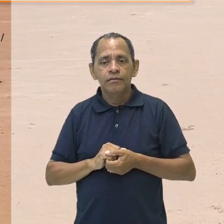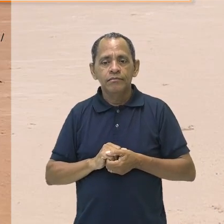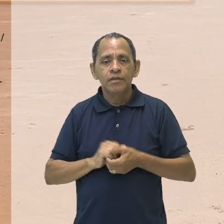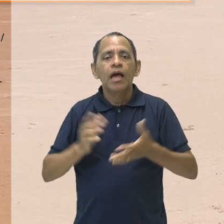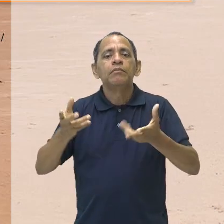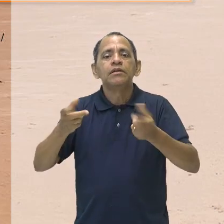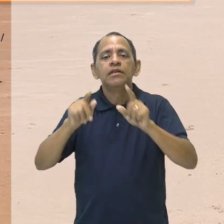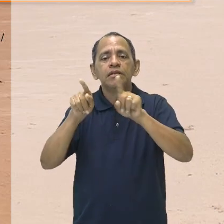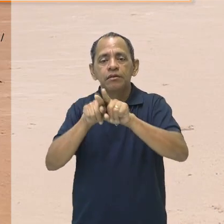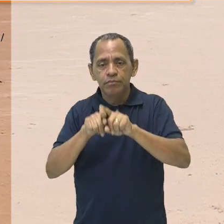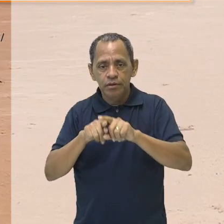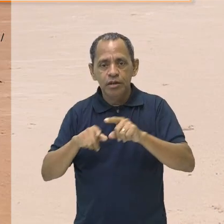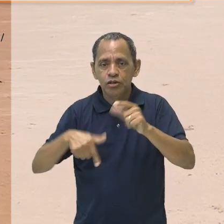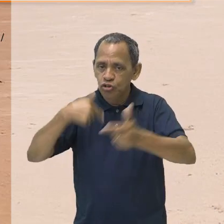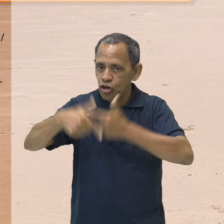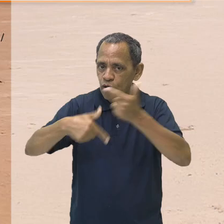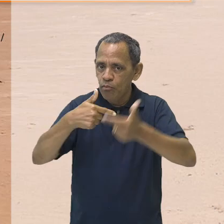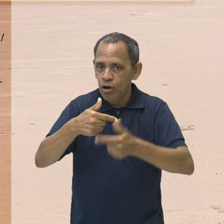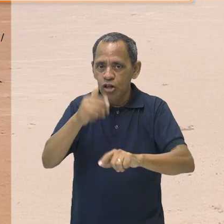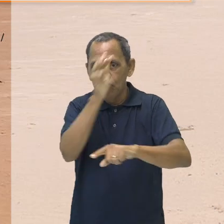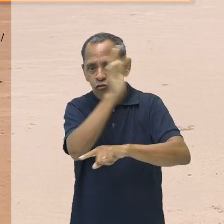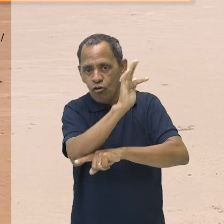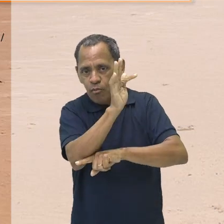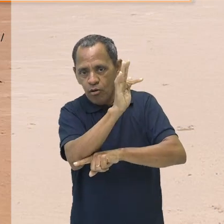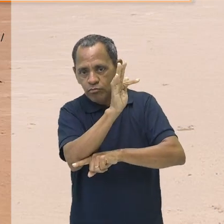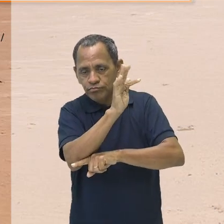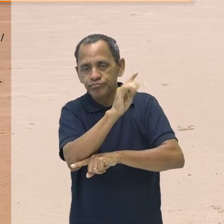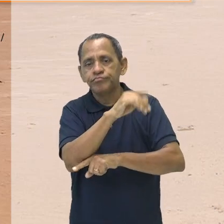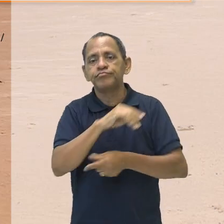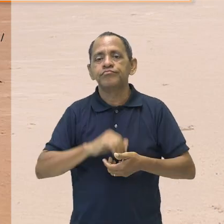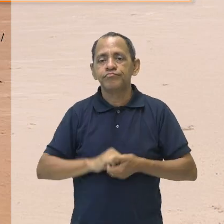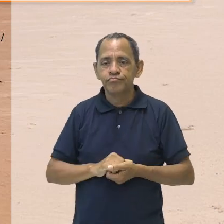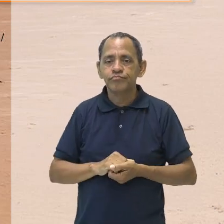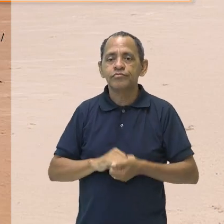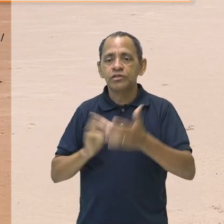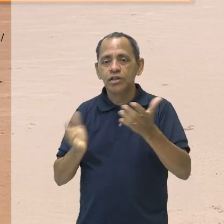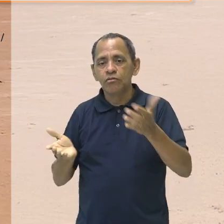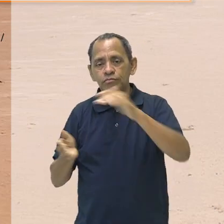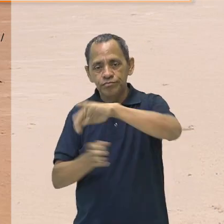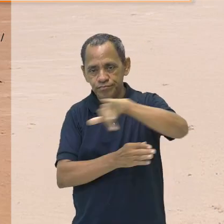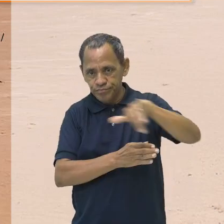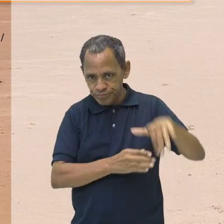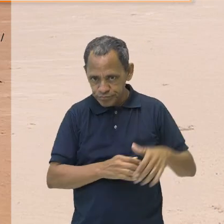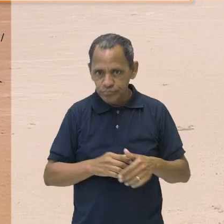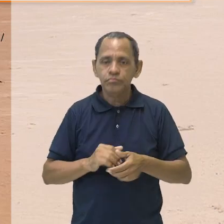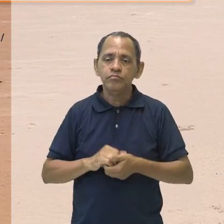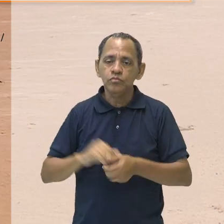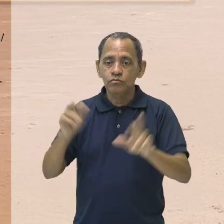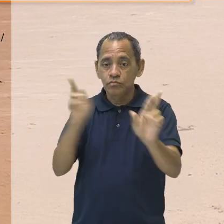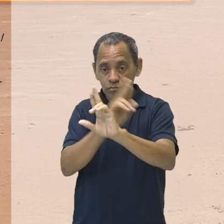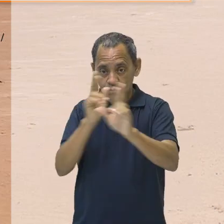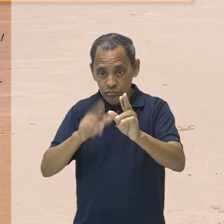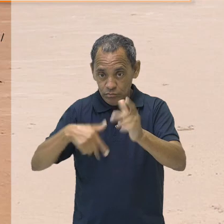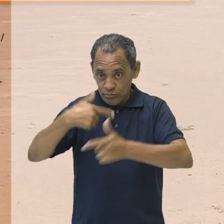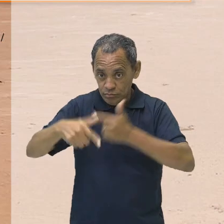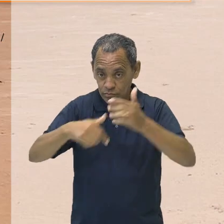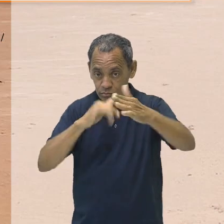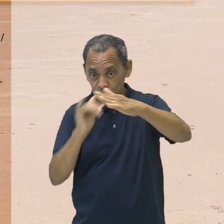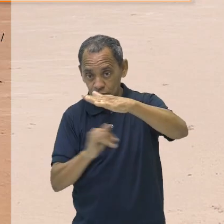causas aqui, né, para o trabalho informal são as relações de trabalhos informais em